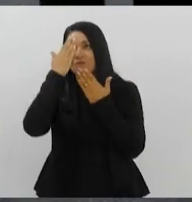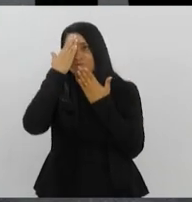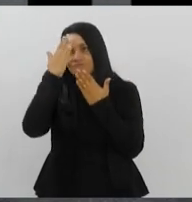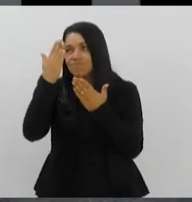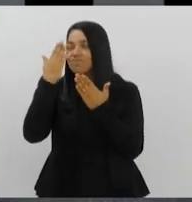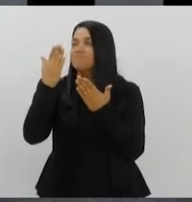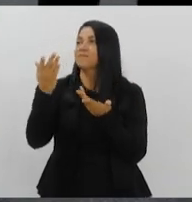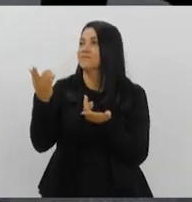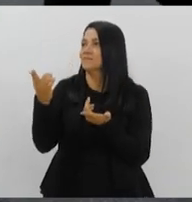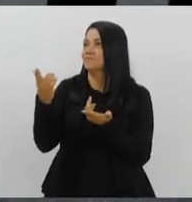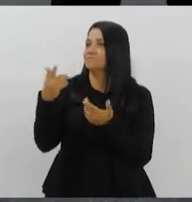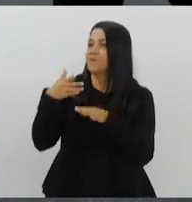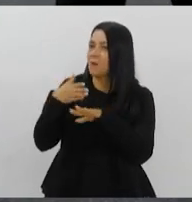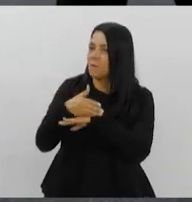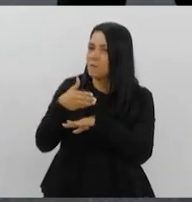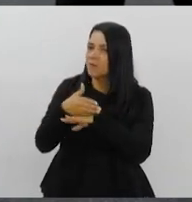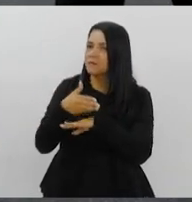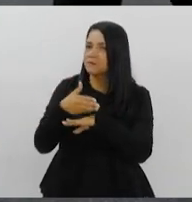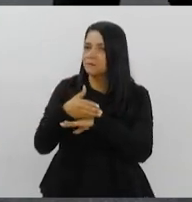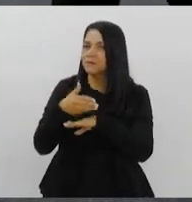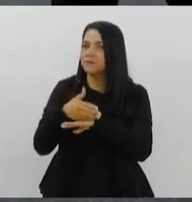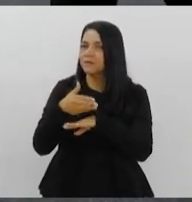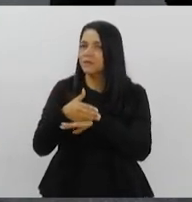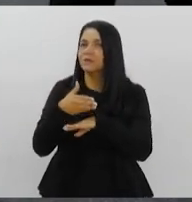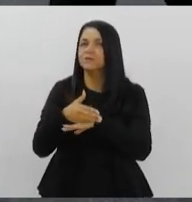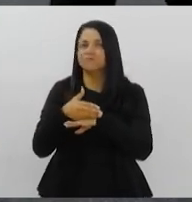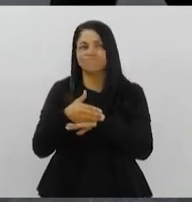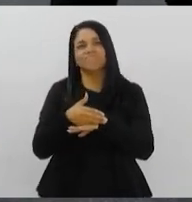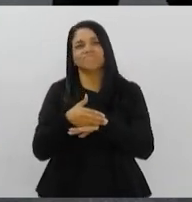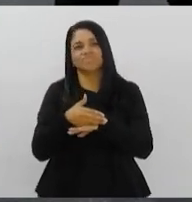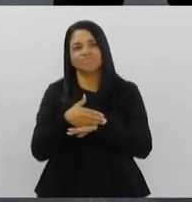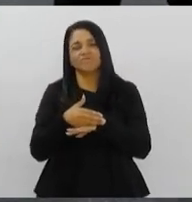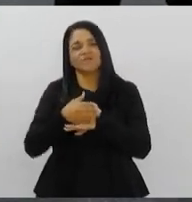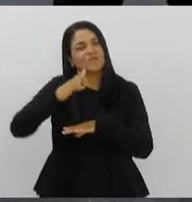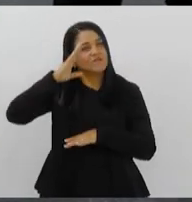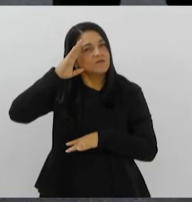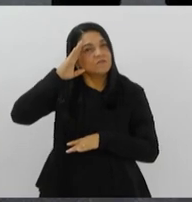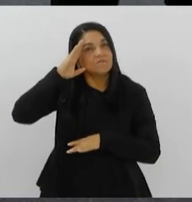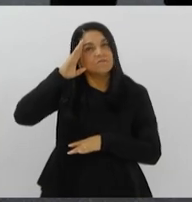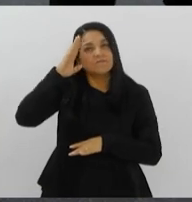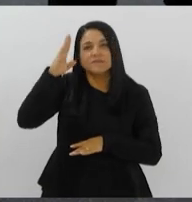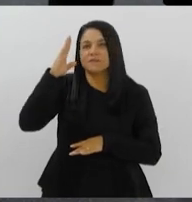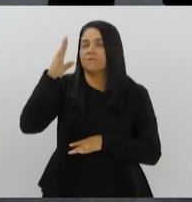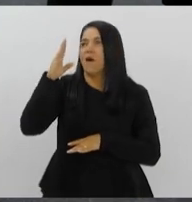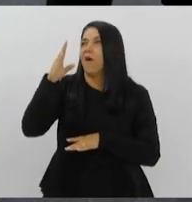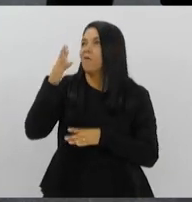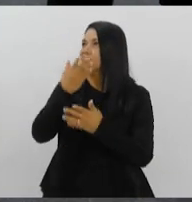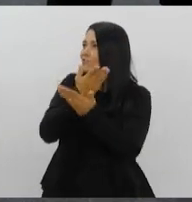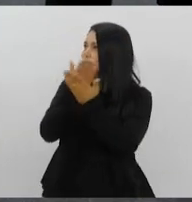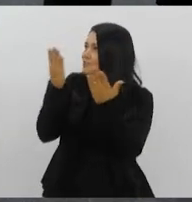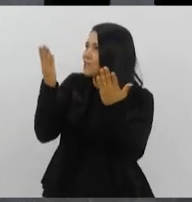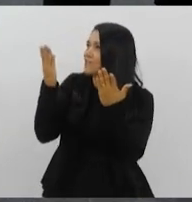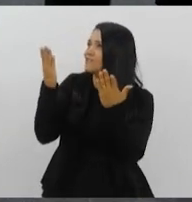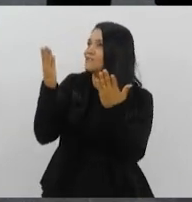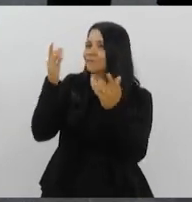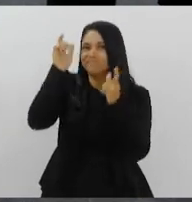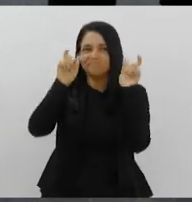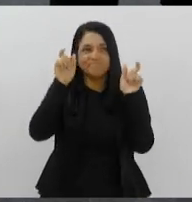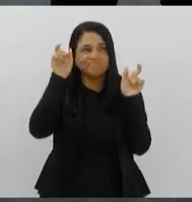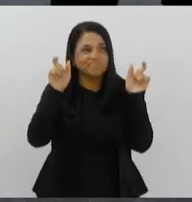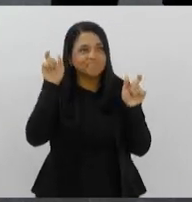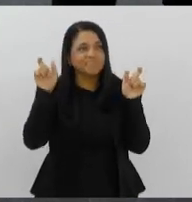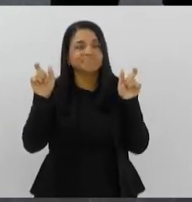obrigada também pela participação de vocês aqui, que são os principais, não é? Beneficiados por